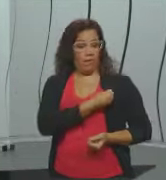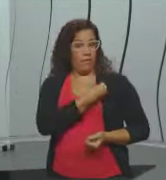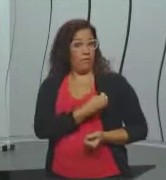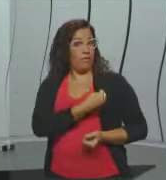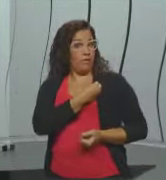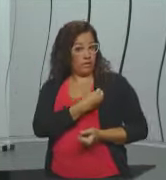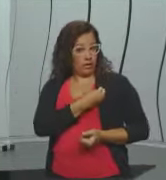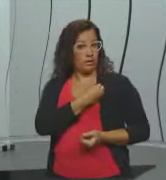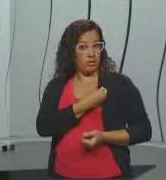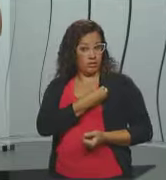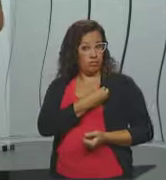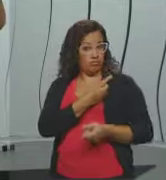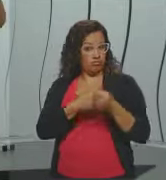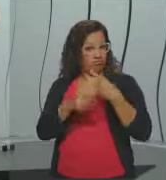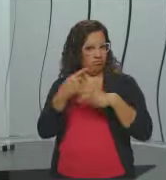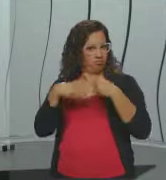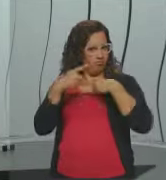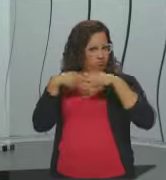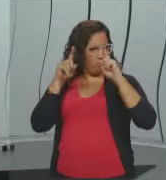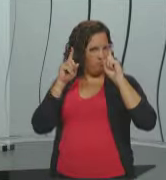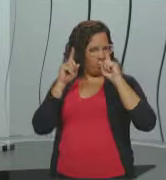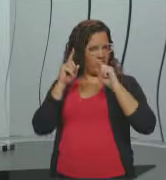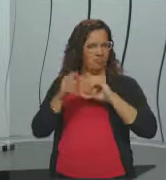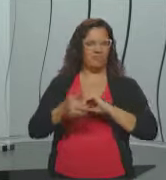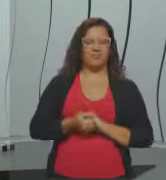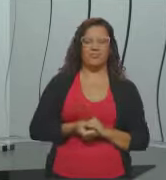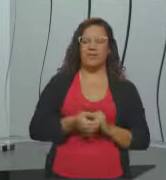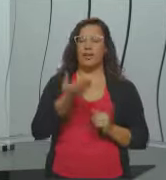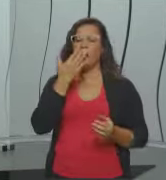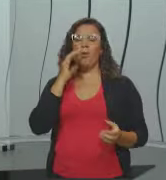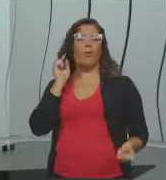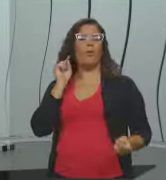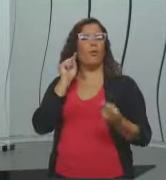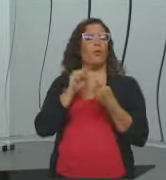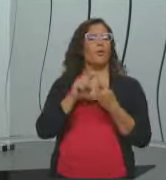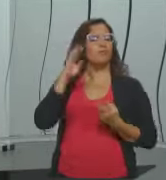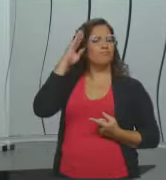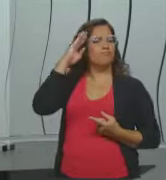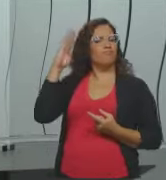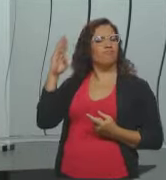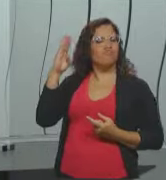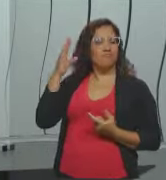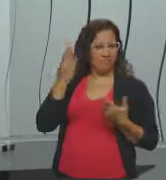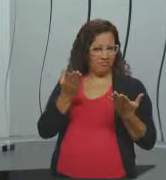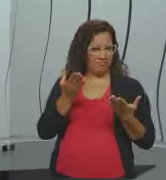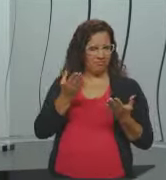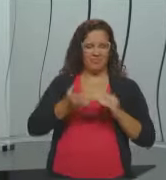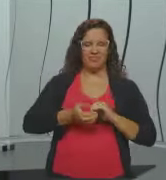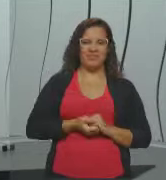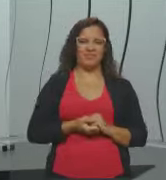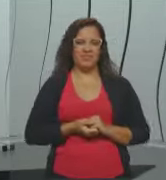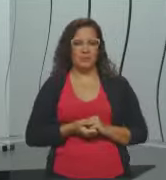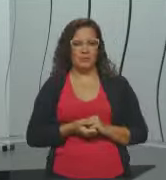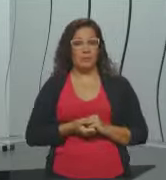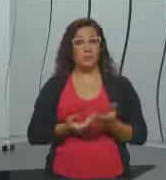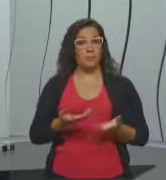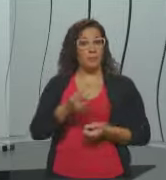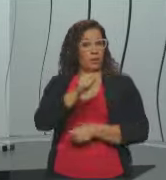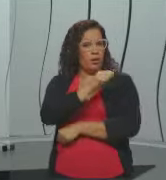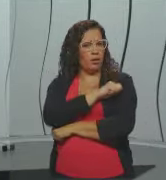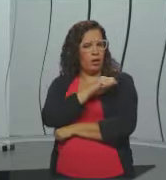Evolução. Quais são os objetivos principais desta aula? Permitir que o aluno